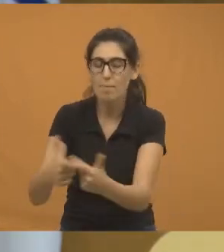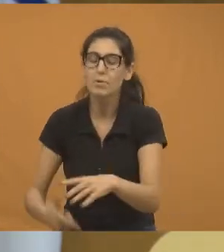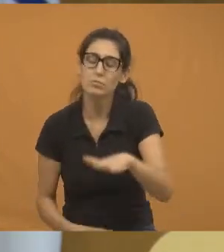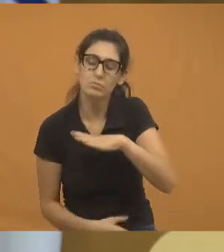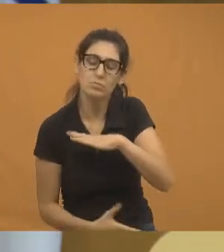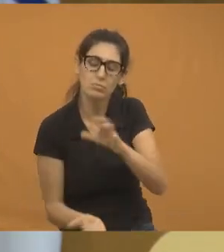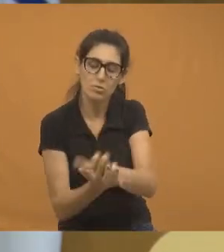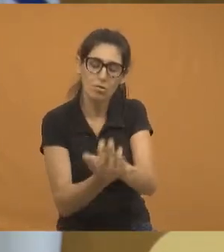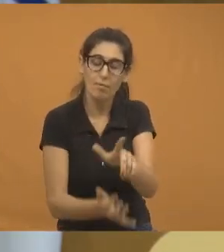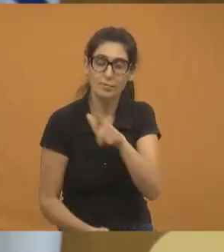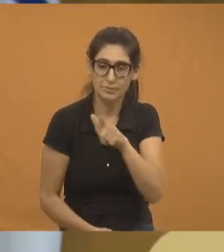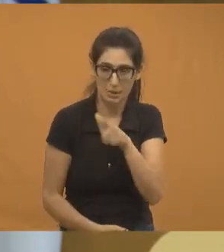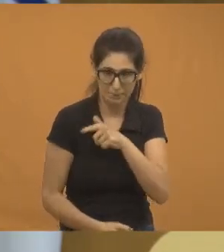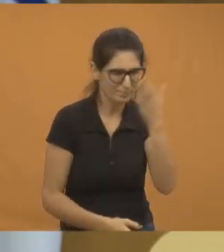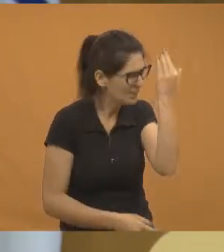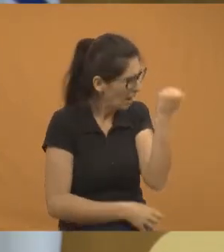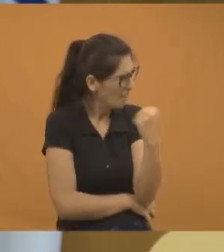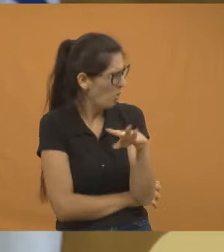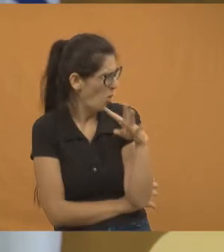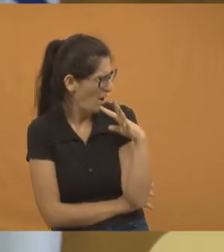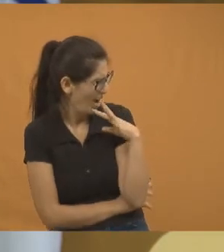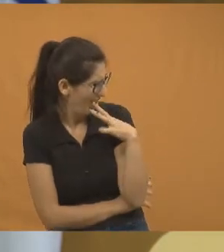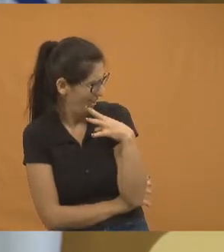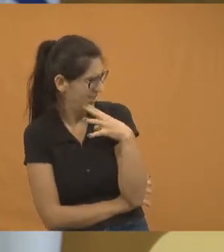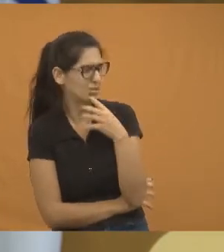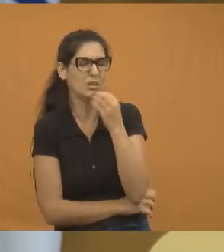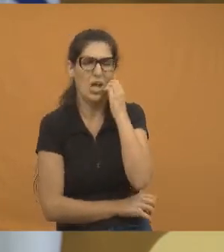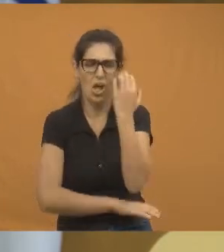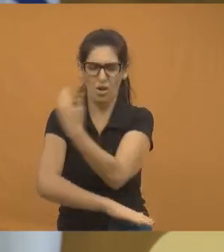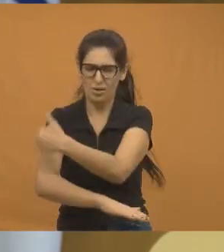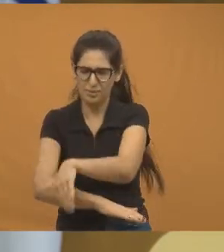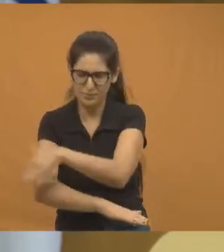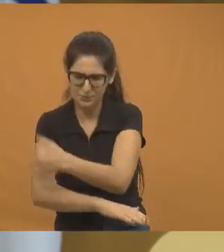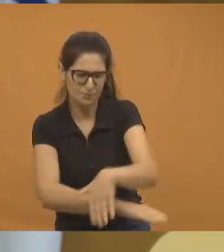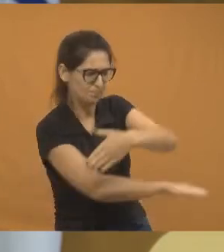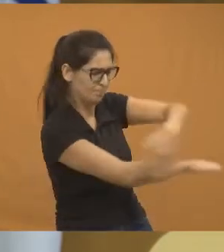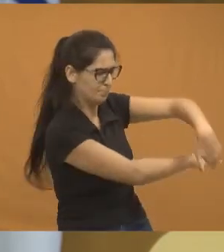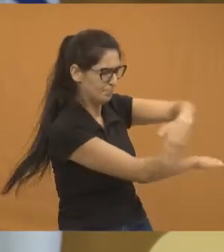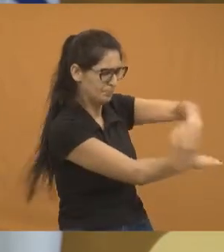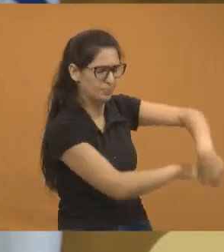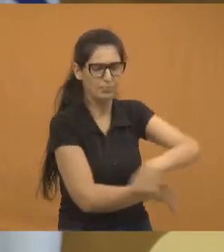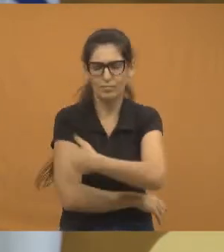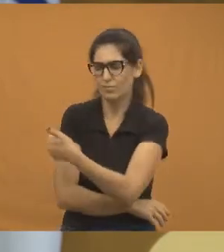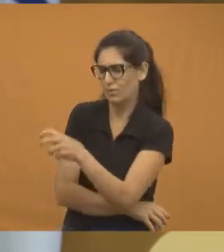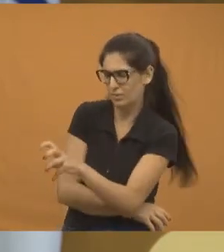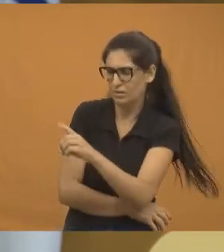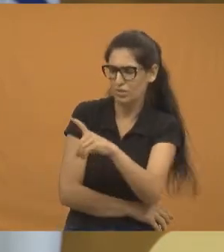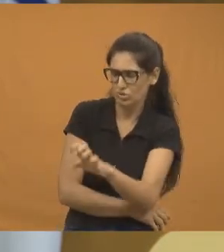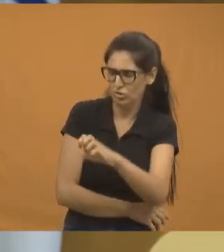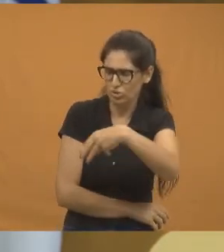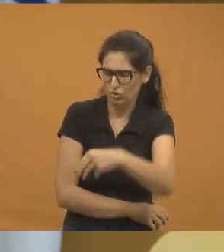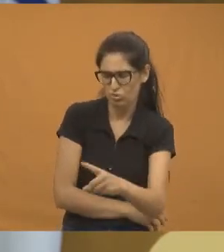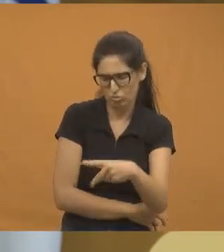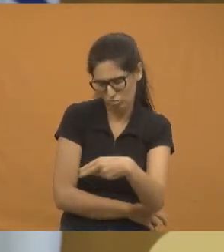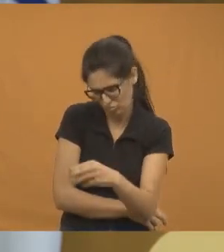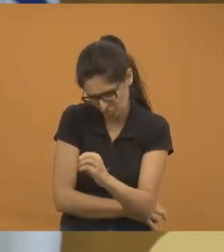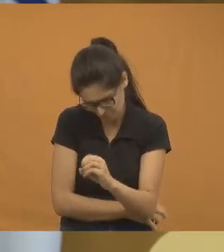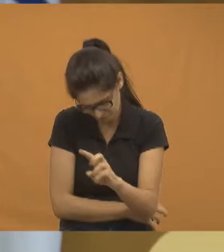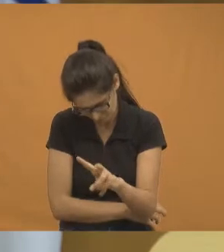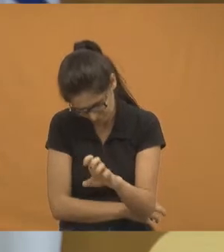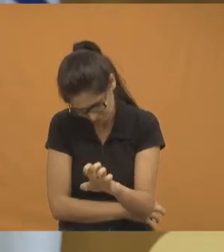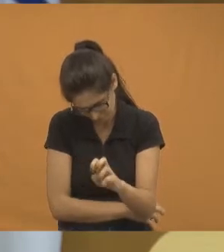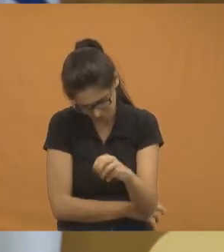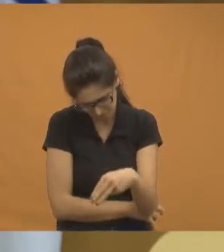conhece o lucimar a 15 de novembro e alfredo júri onde era onde o educamais centro onde era o antigo